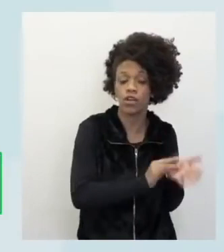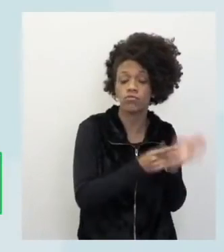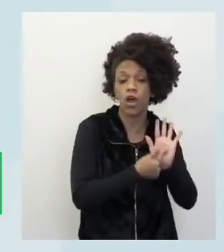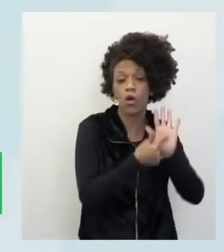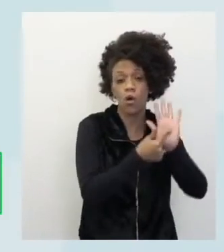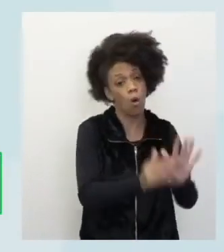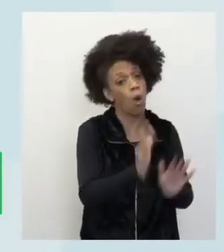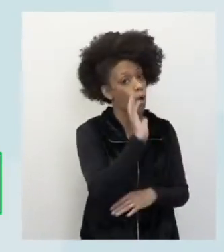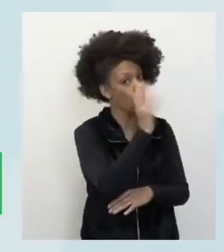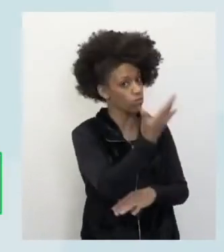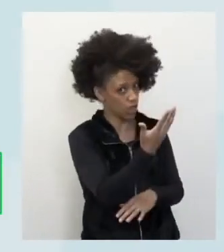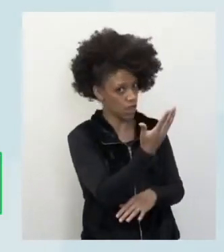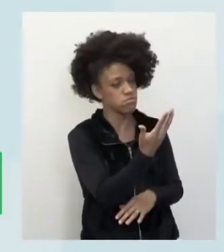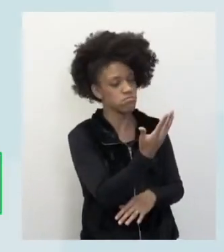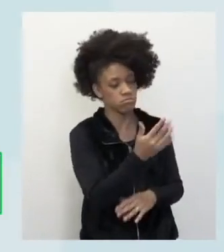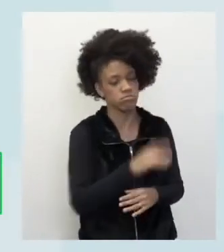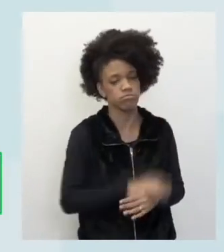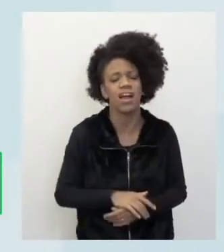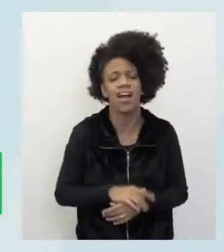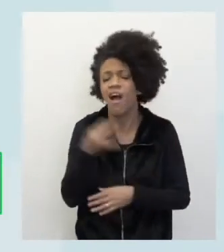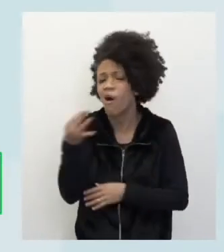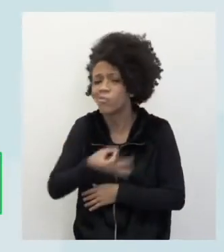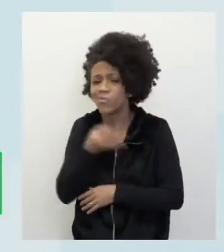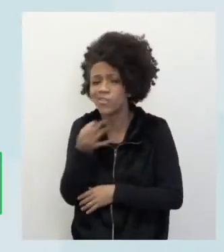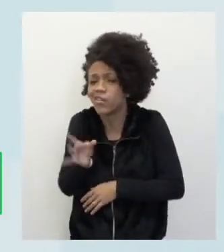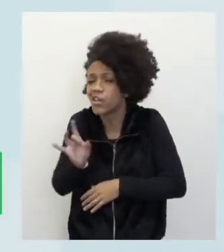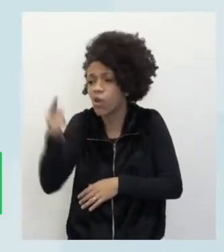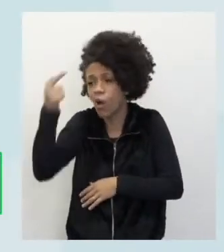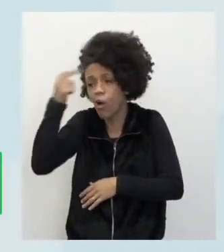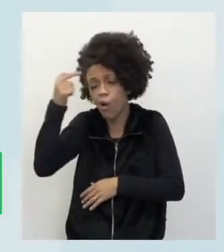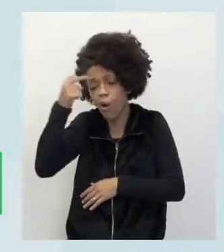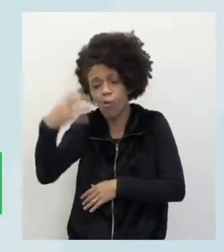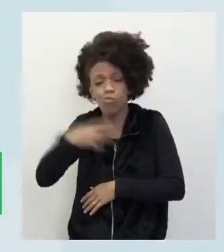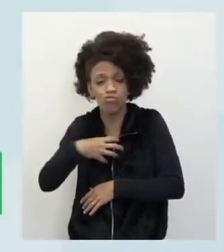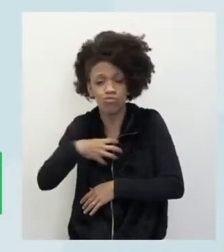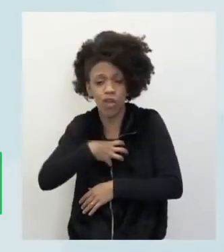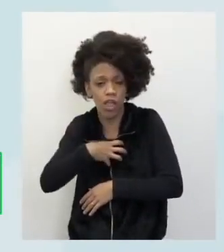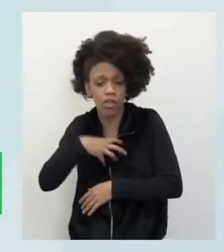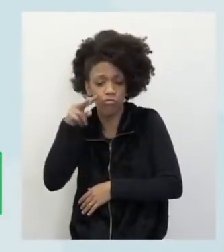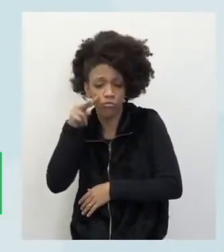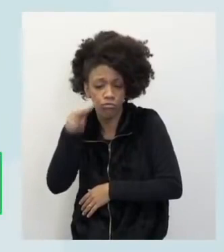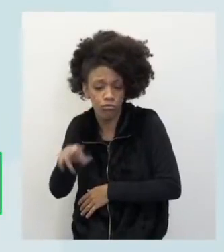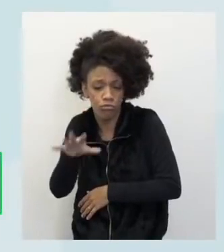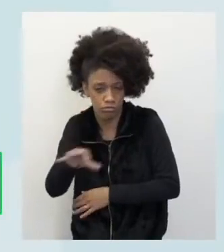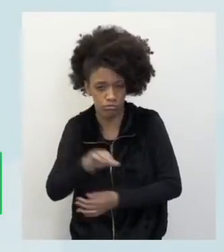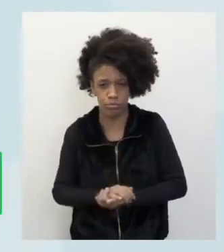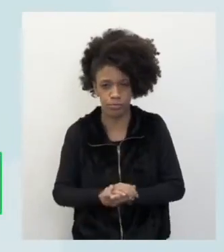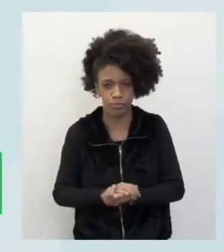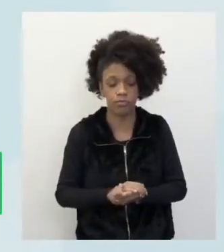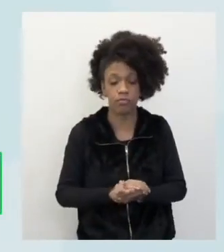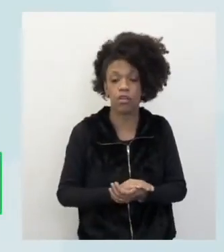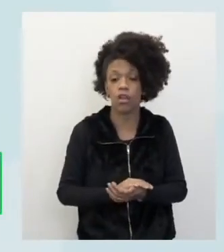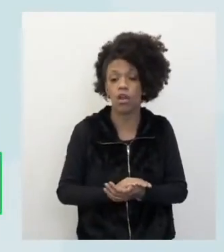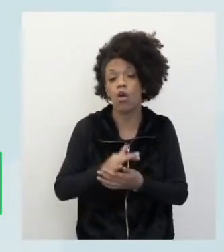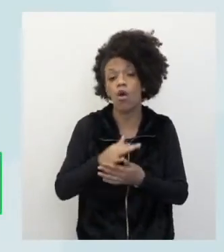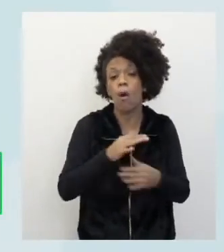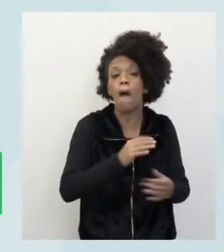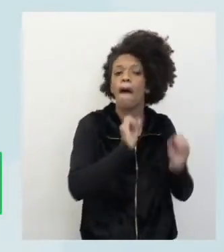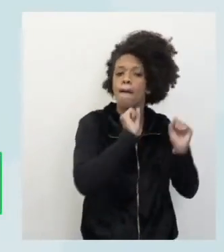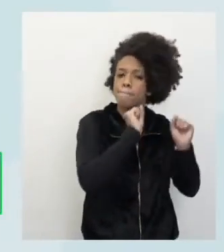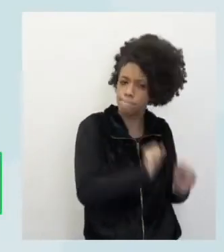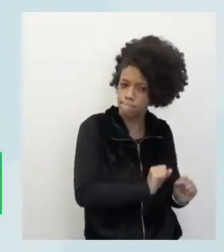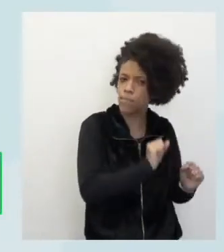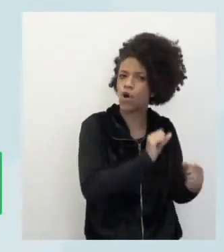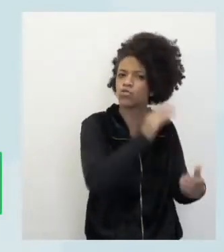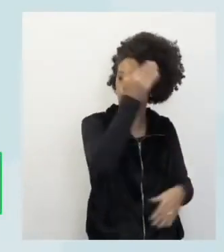que realmente aconteceu. A opinião é a maneira de olhar esse fato. O fato eu posso comprová-lo.